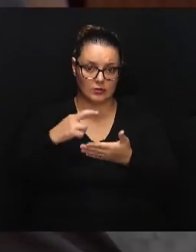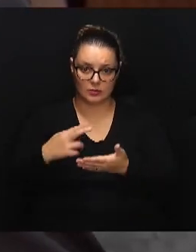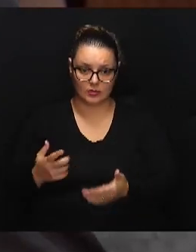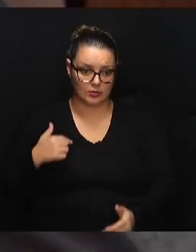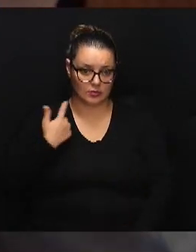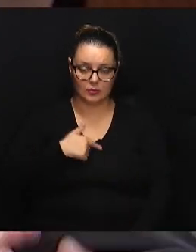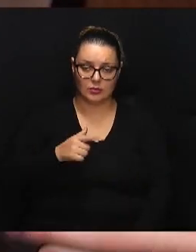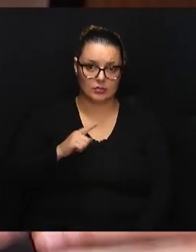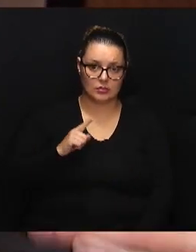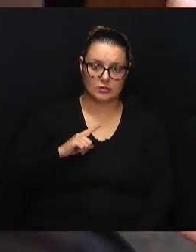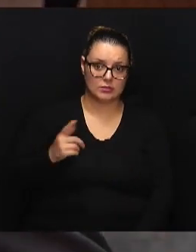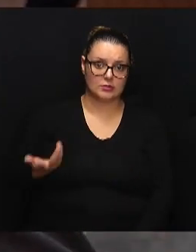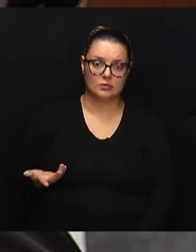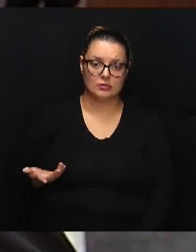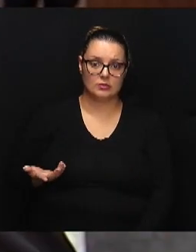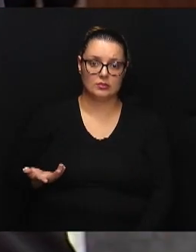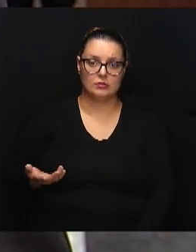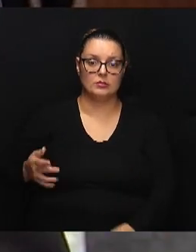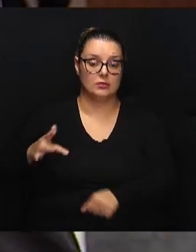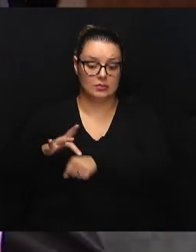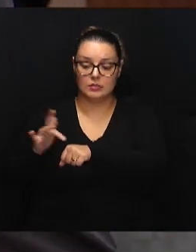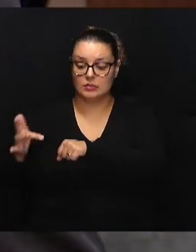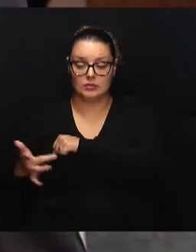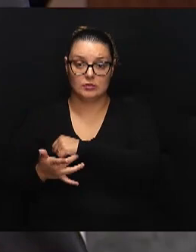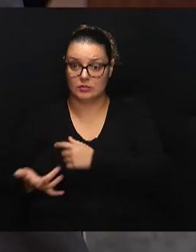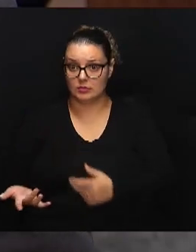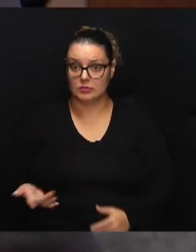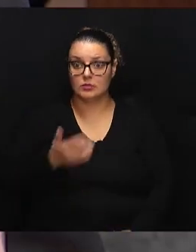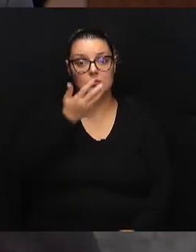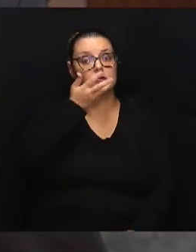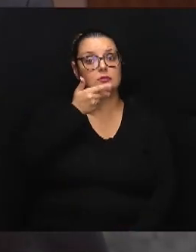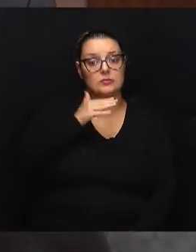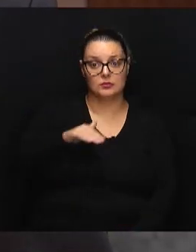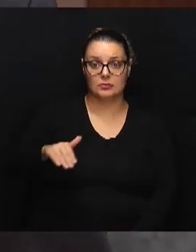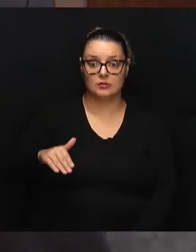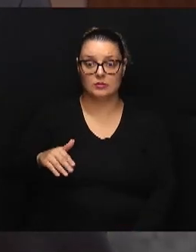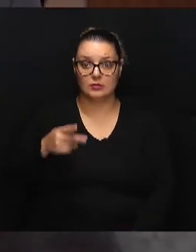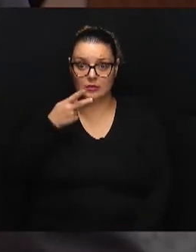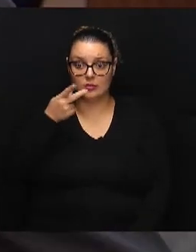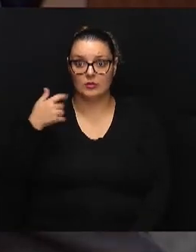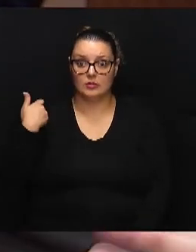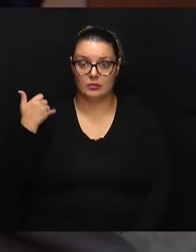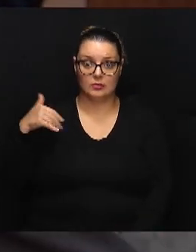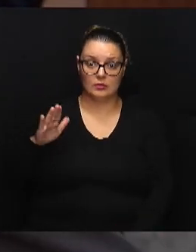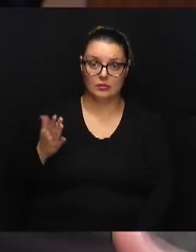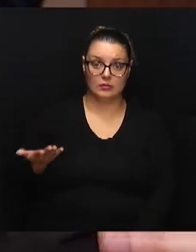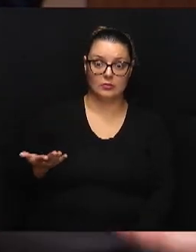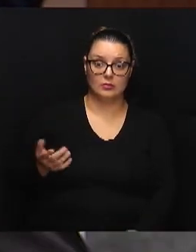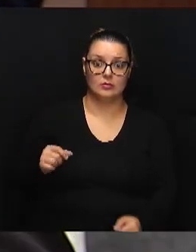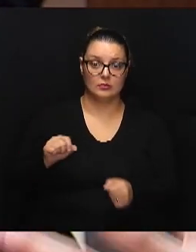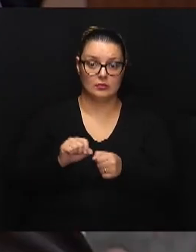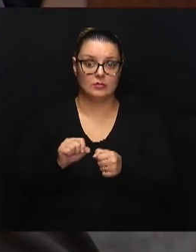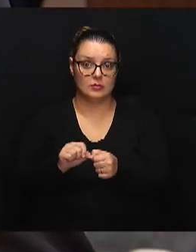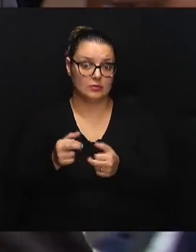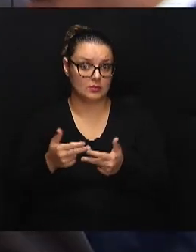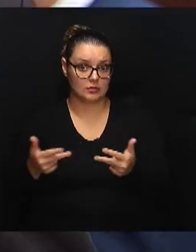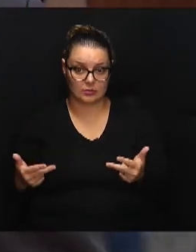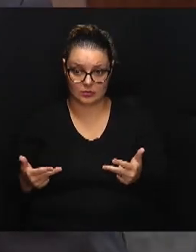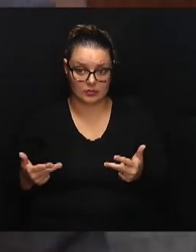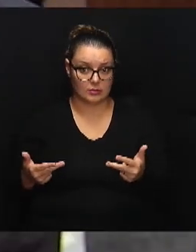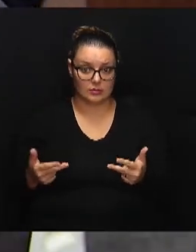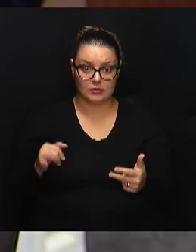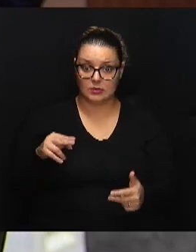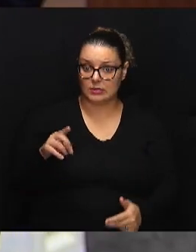temos aqueles casos das redes sociais, onde crianças se dizem maiores de idade para fazer coisas indecentes nas redes